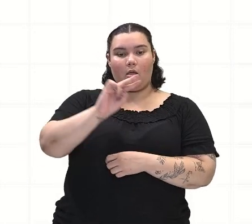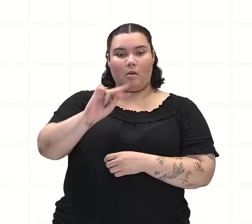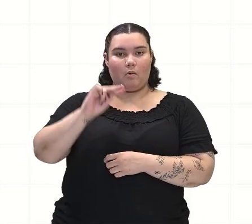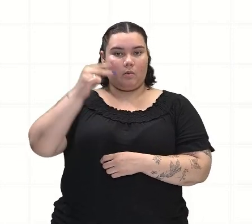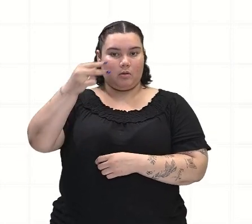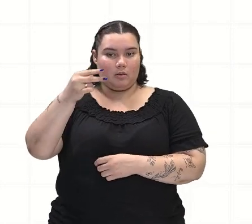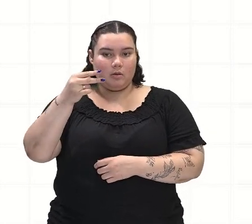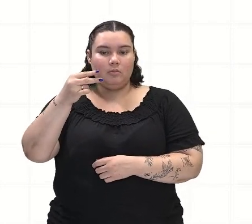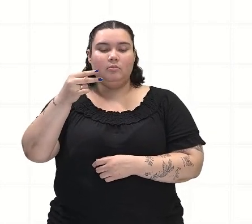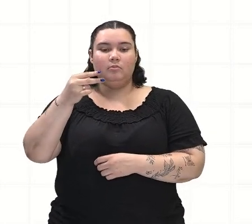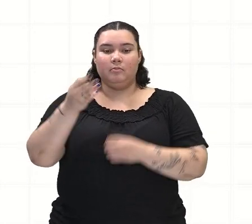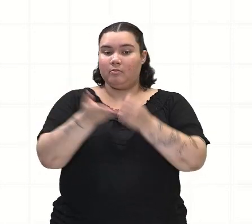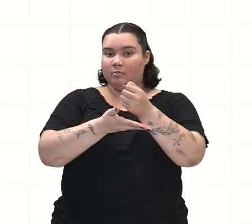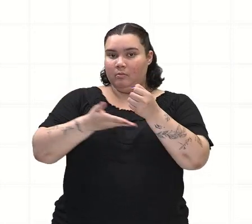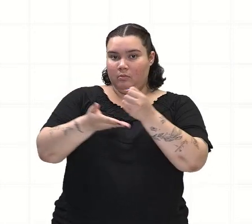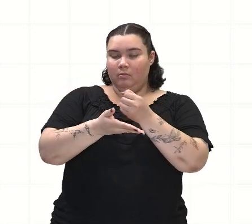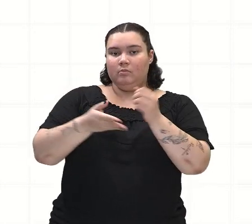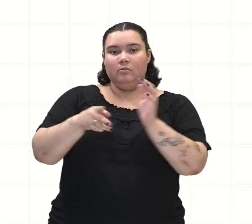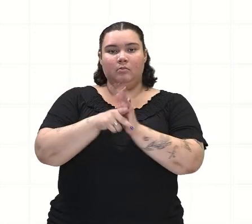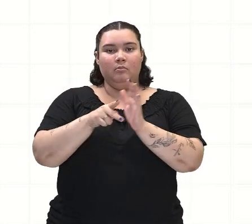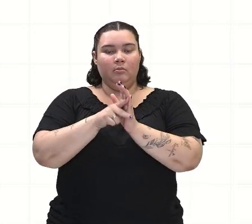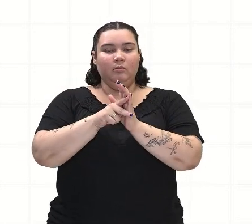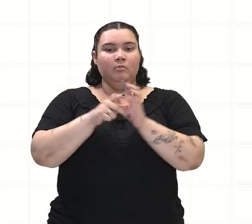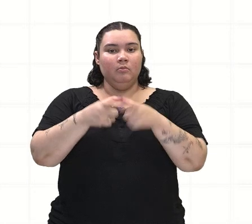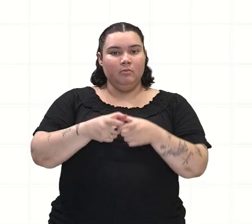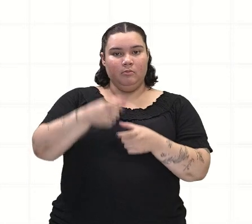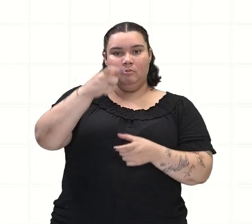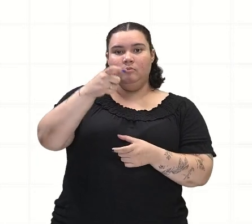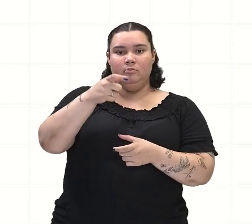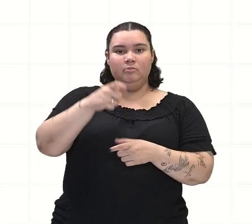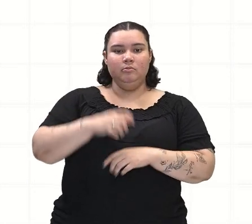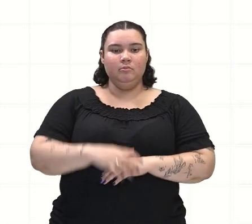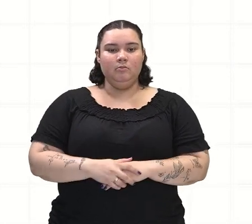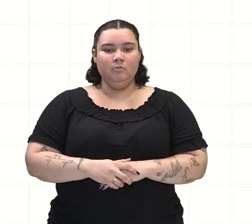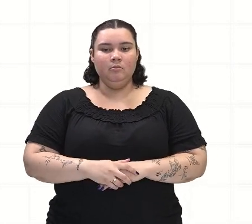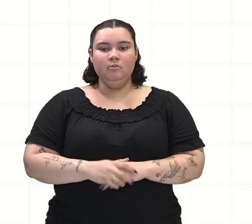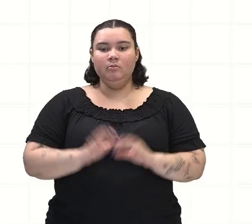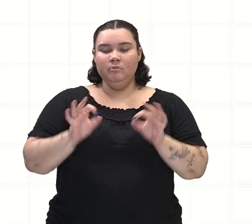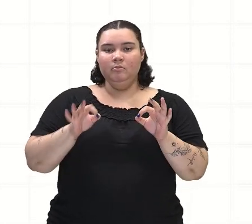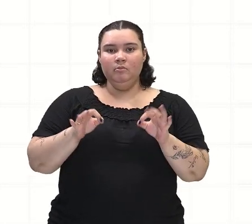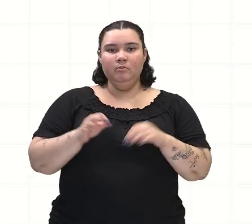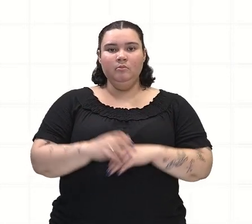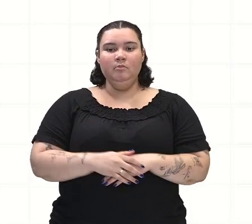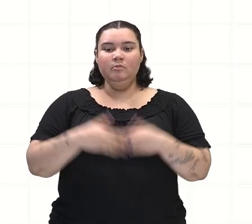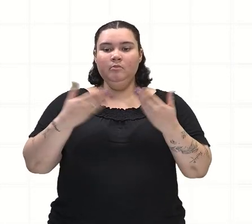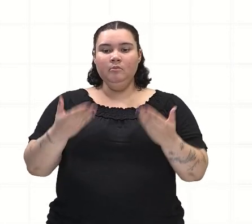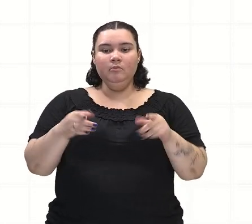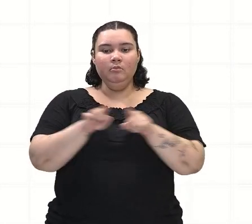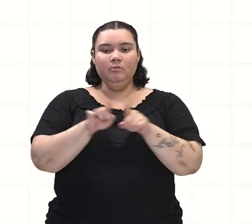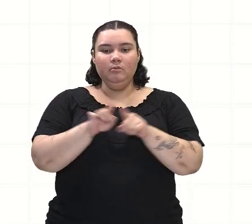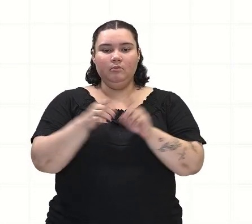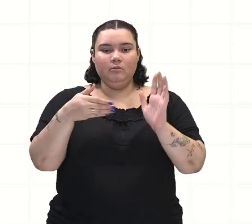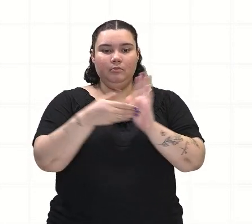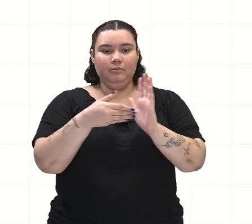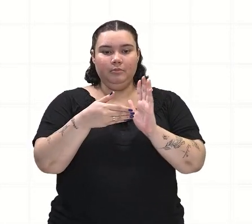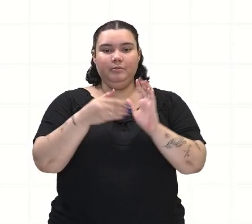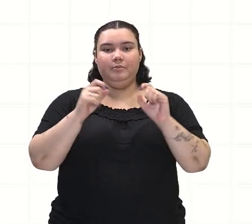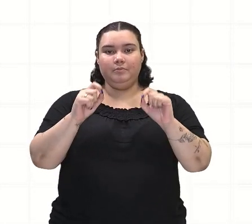da base aí do círculo, do cilindro, E, para finalizar a